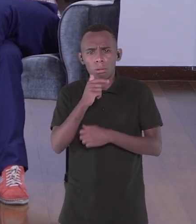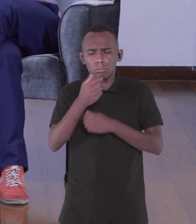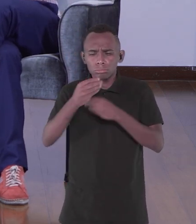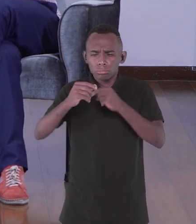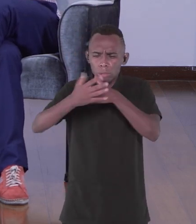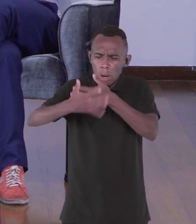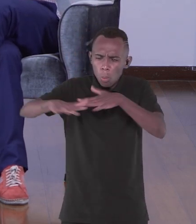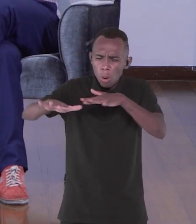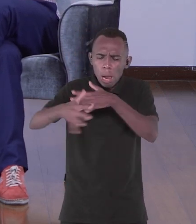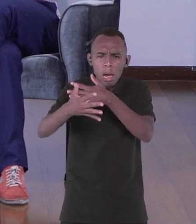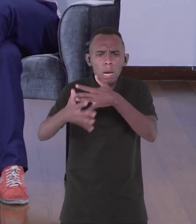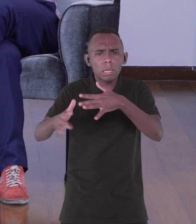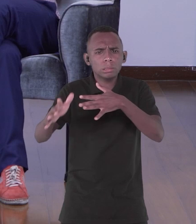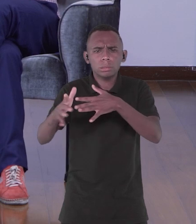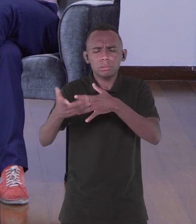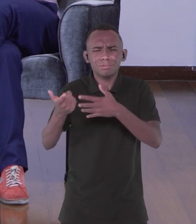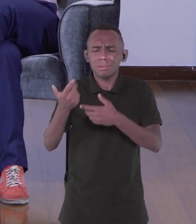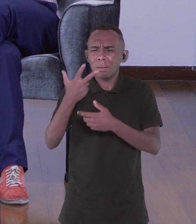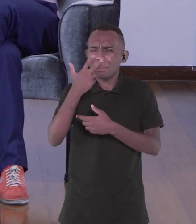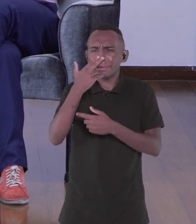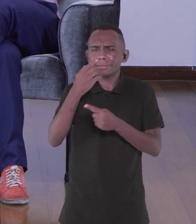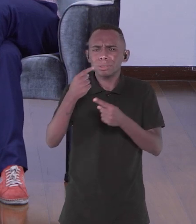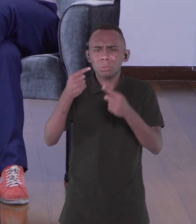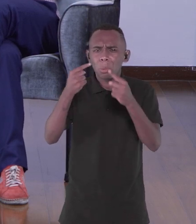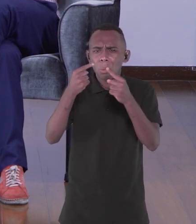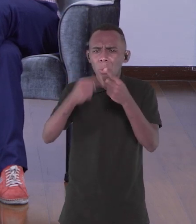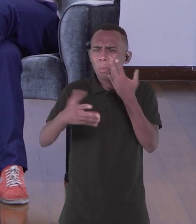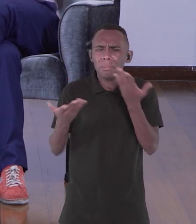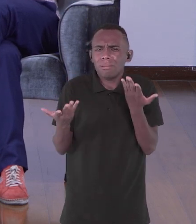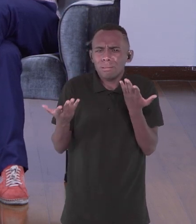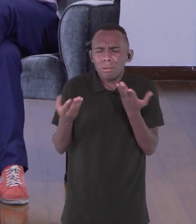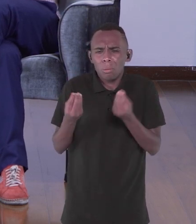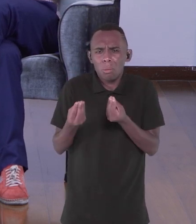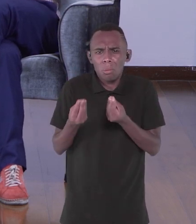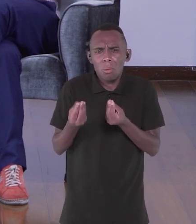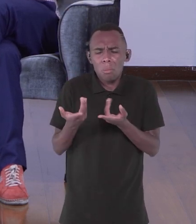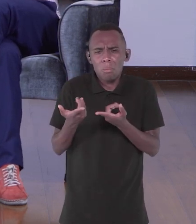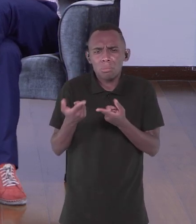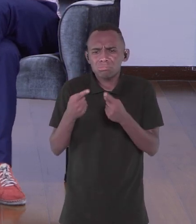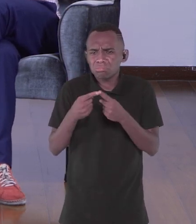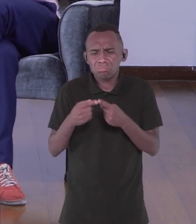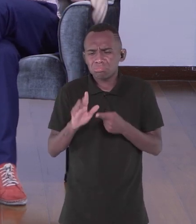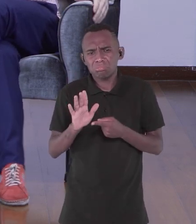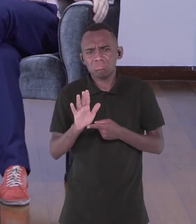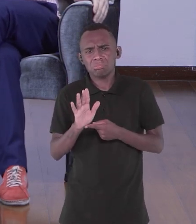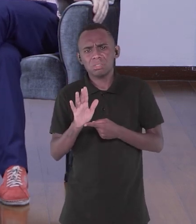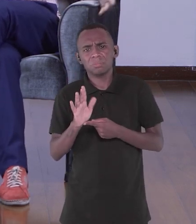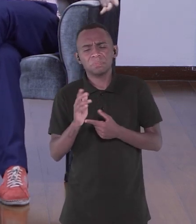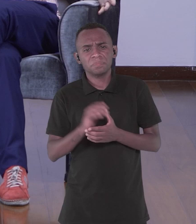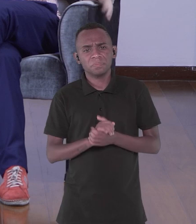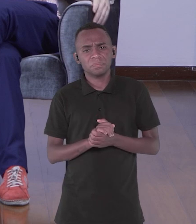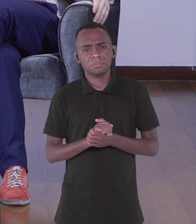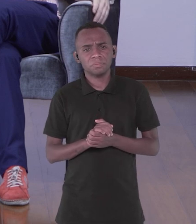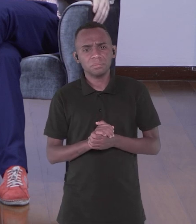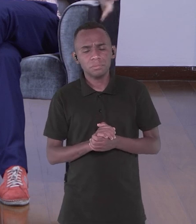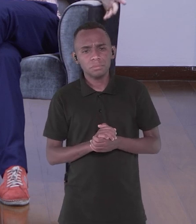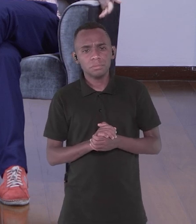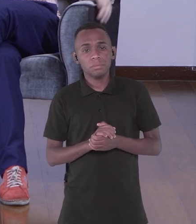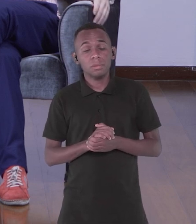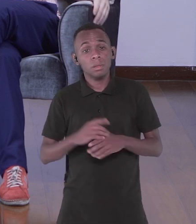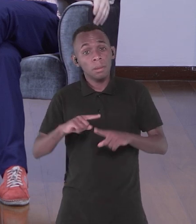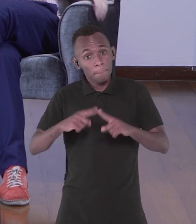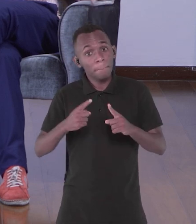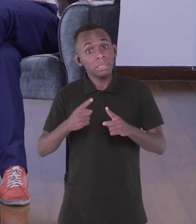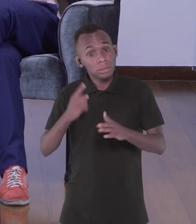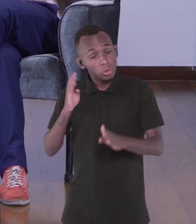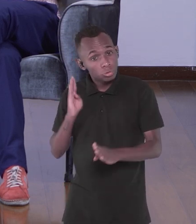etc. Não encaixa, né, com a palavra Crimeia. Né? Parece uma coisa assim. Mas você